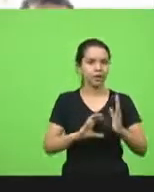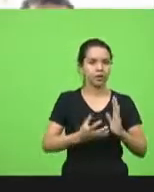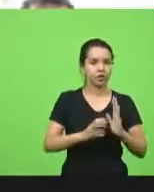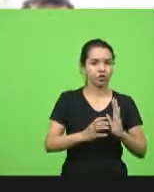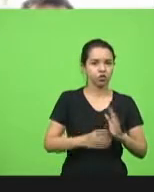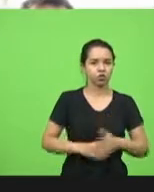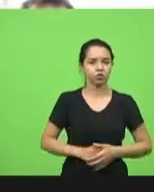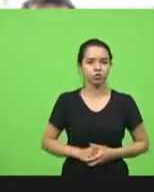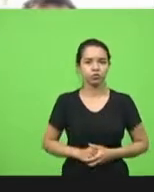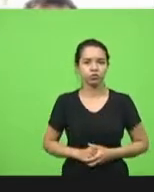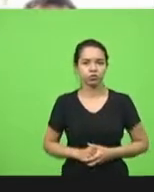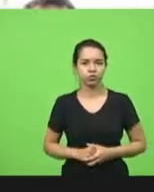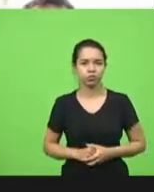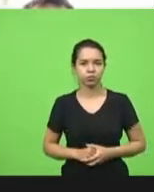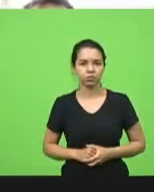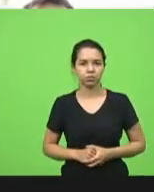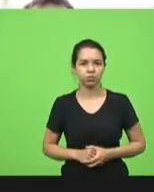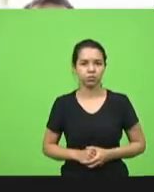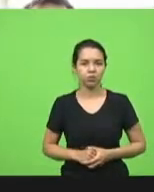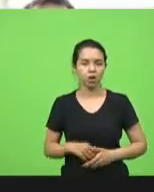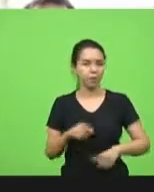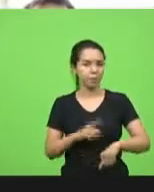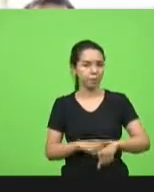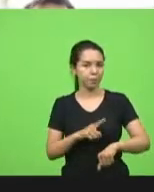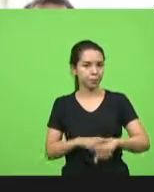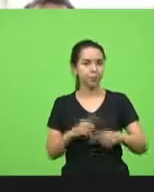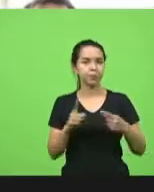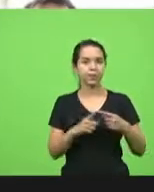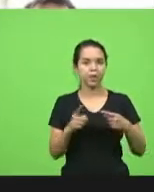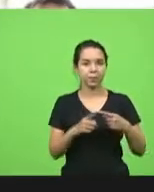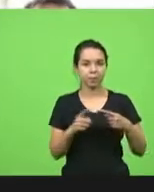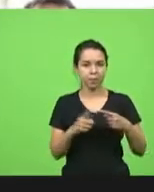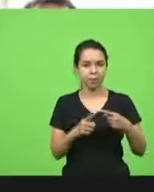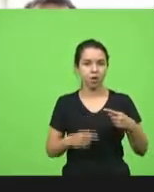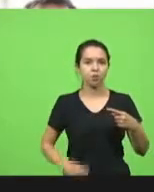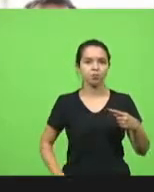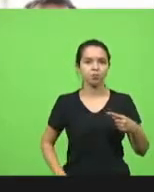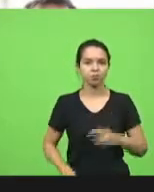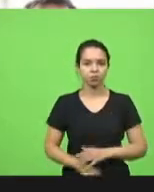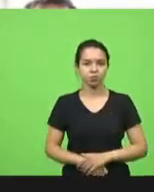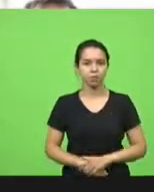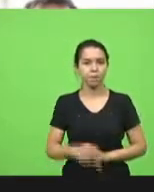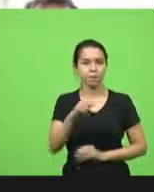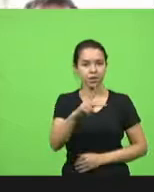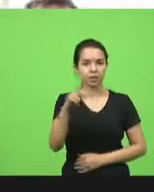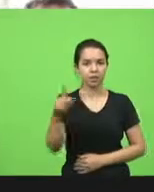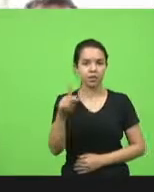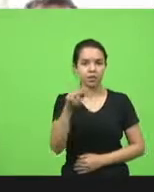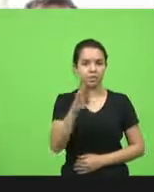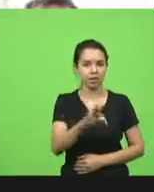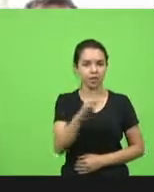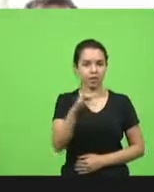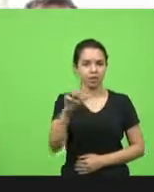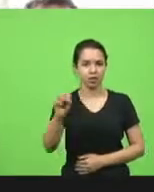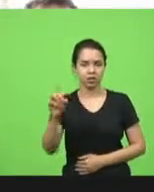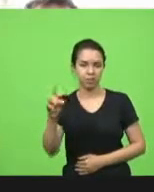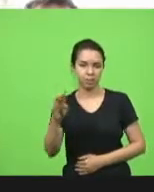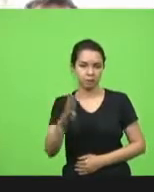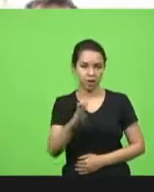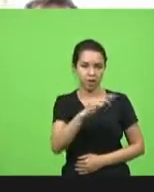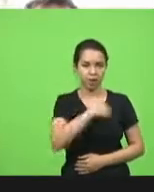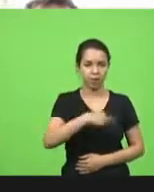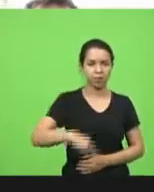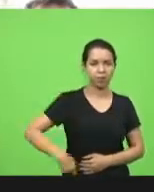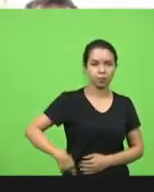políticos. Primeiro bloco a falar no dia de hoje é bloco PDT, PSDB e Republicanos,